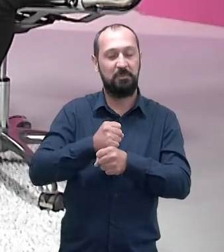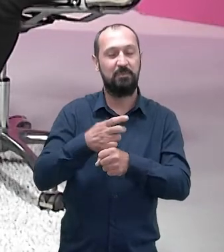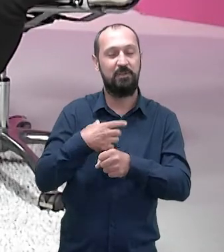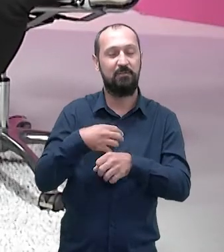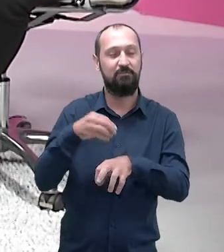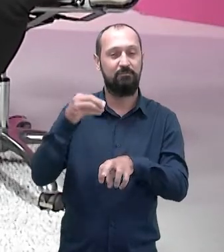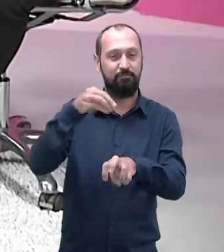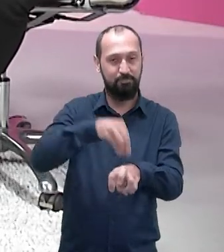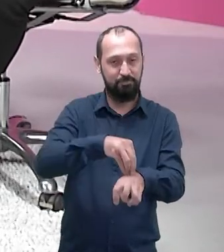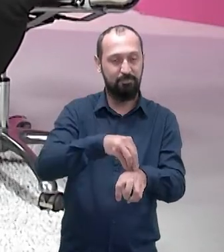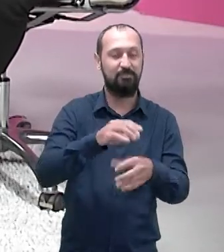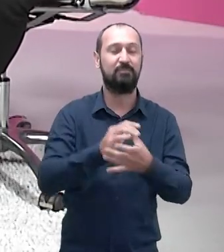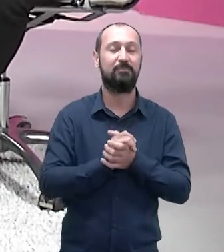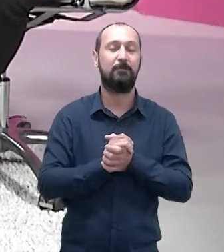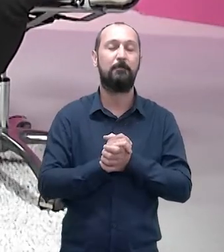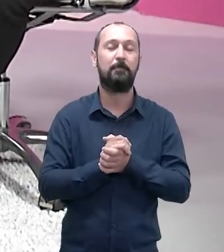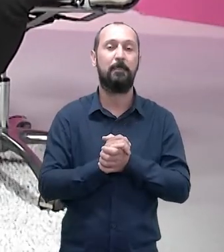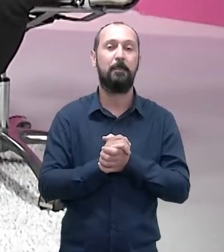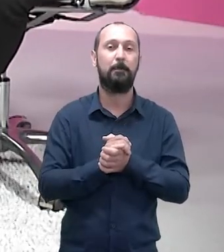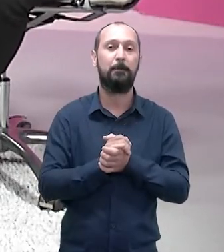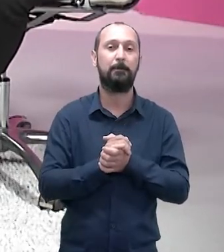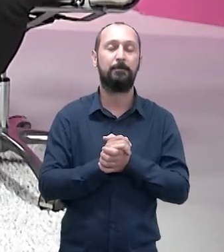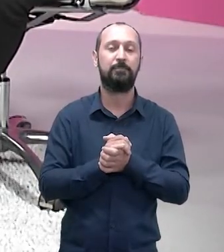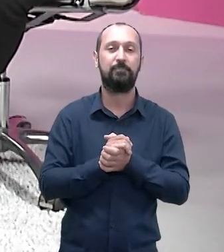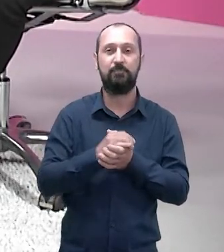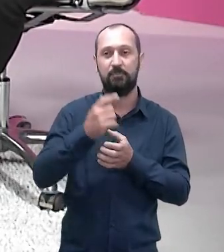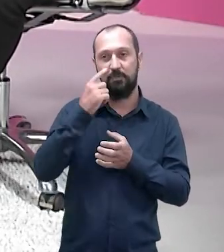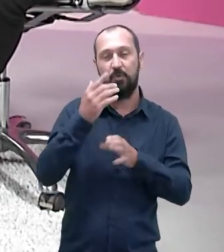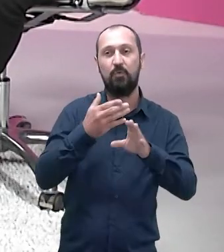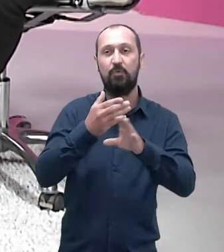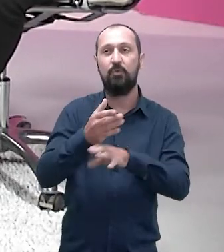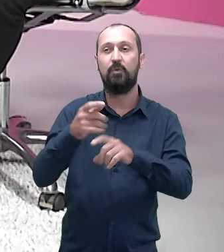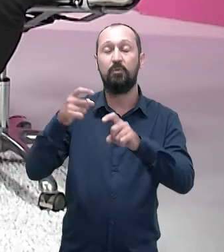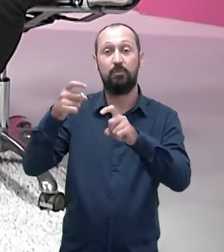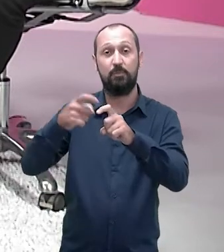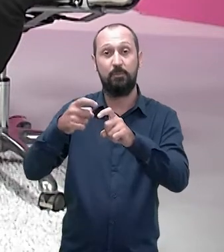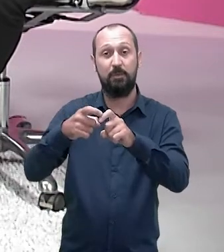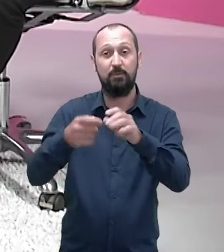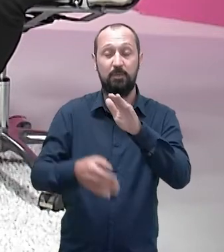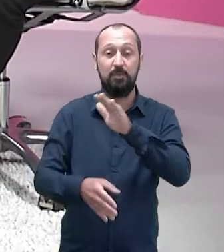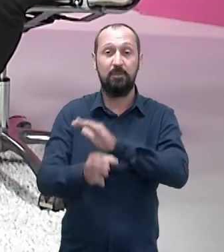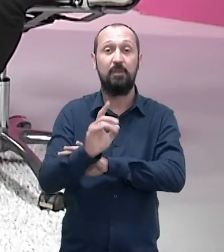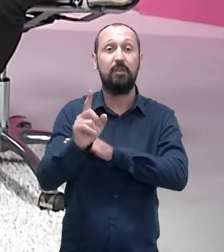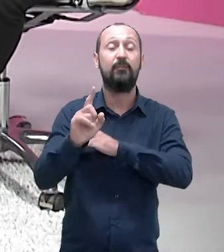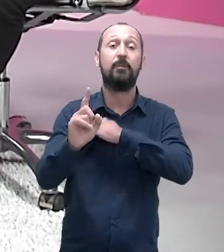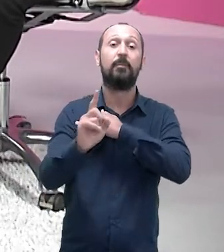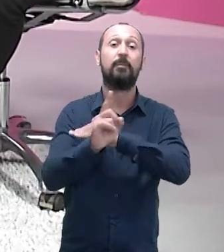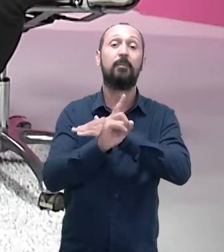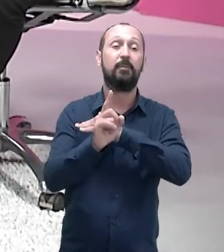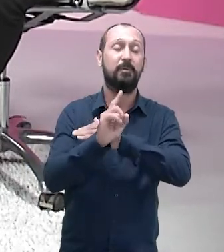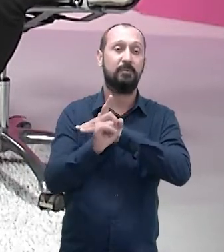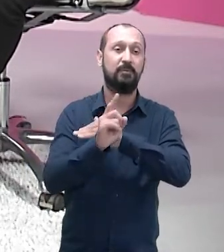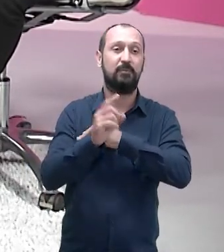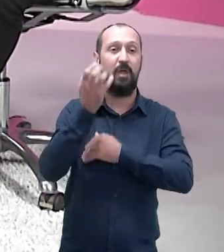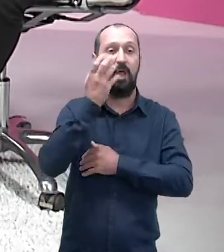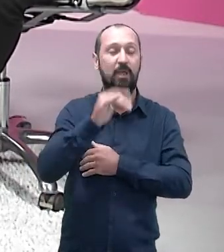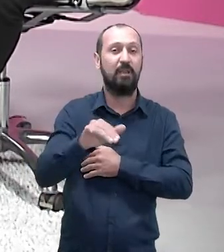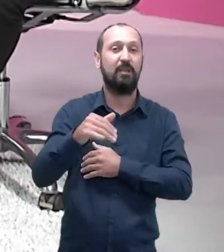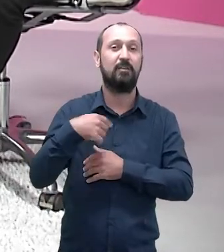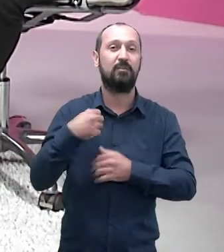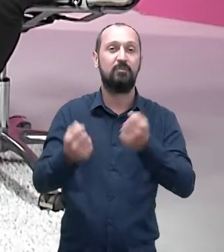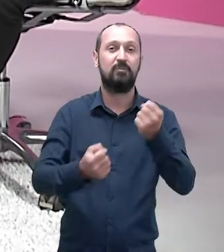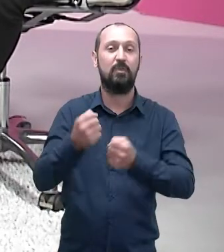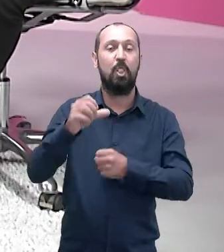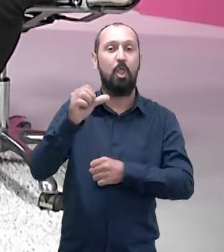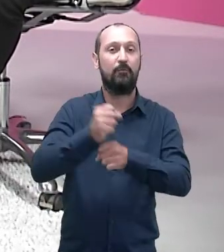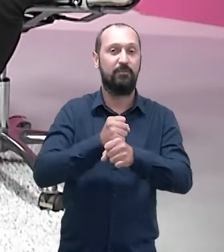anos, e eu cheguei num determinado consultório, e quem foi me atender foi uma